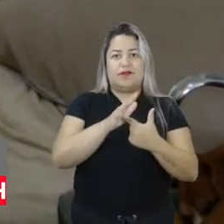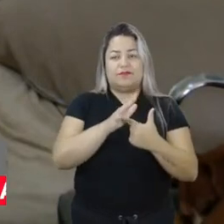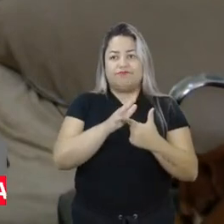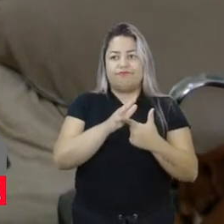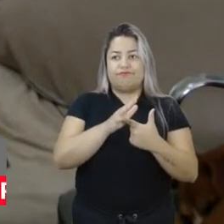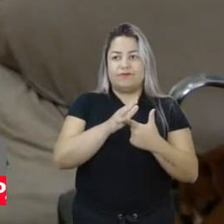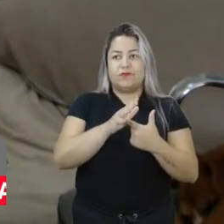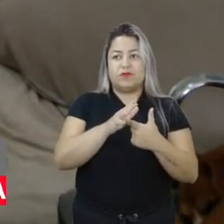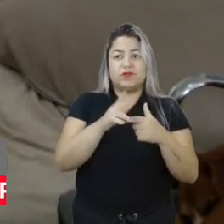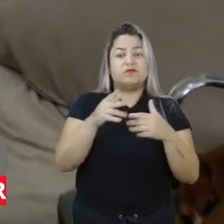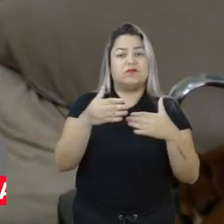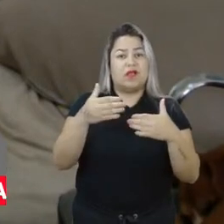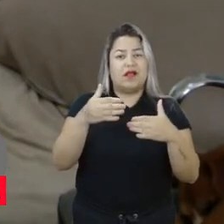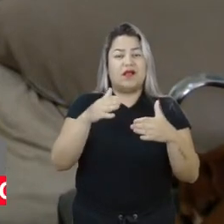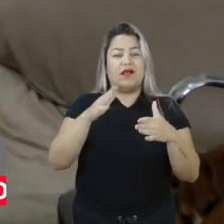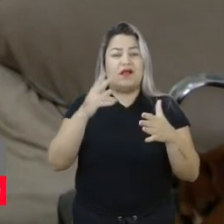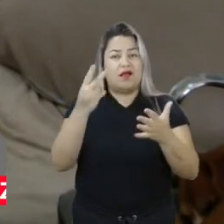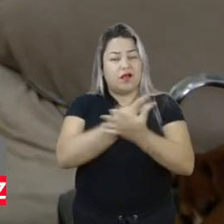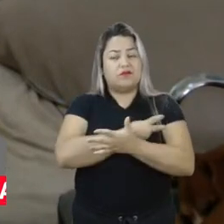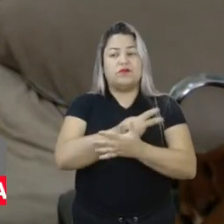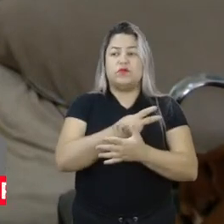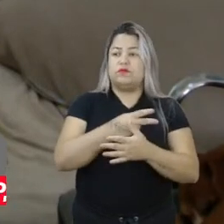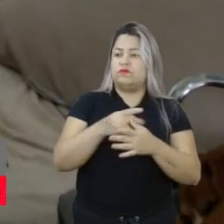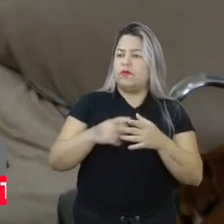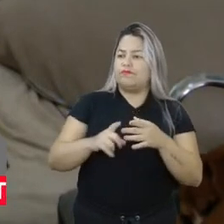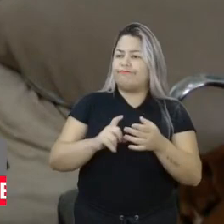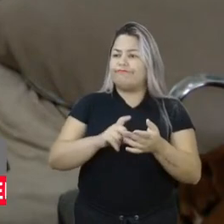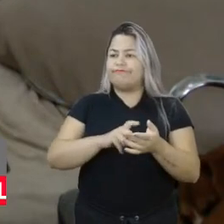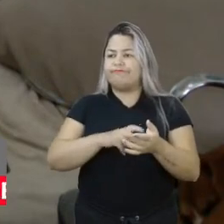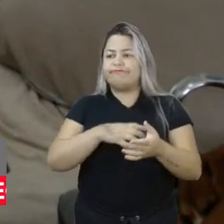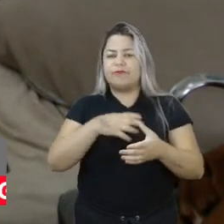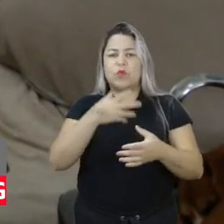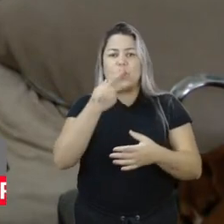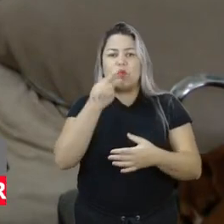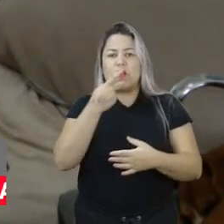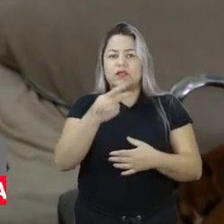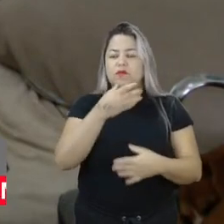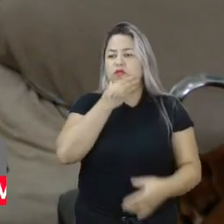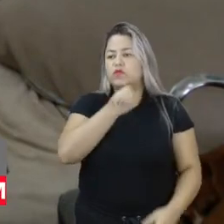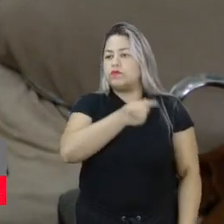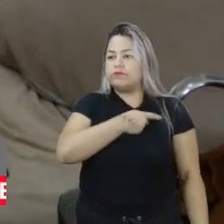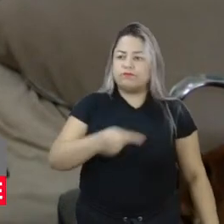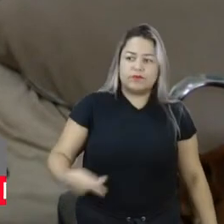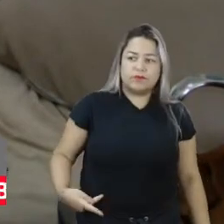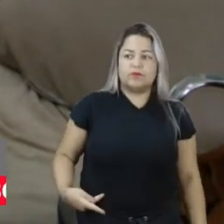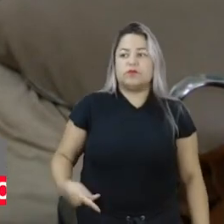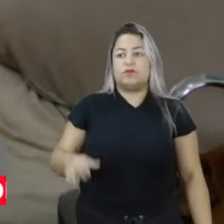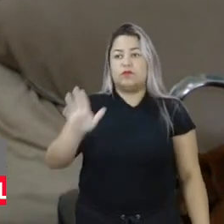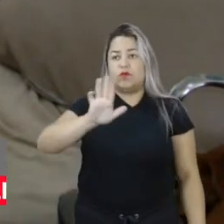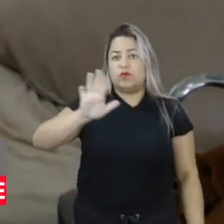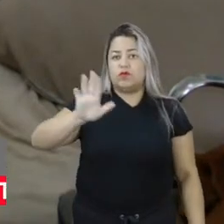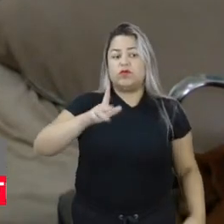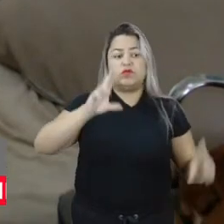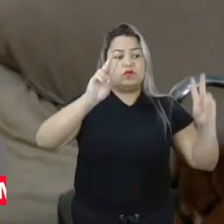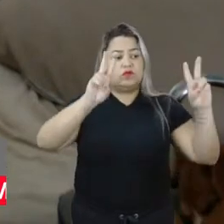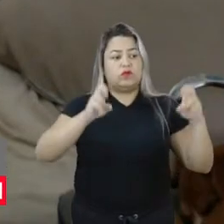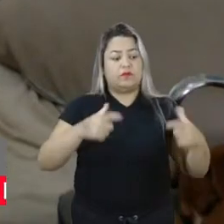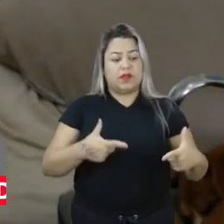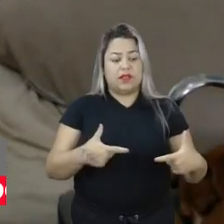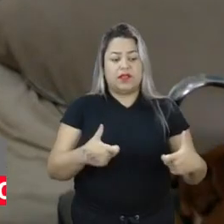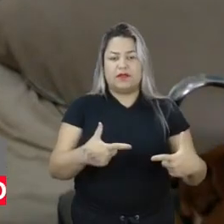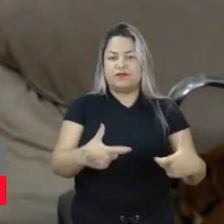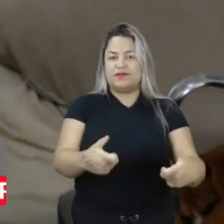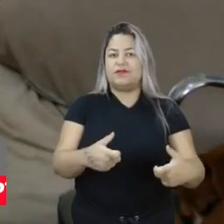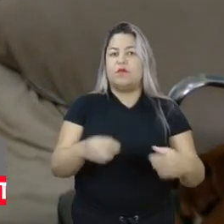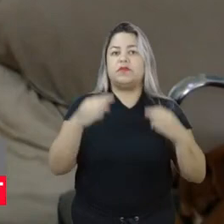que está por trás aí de uma suposta indignação com as falas do presidente Lula sobre a guerra, sobretudo porque são mensagens